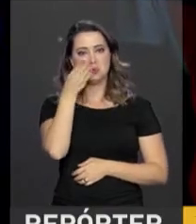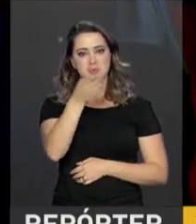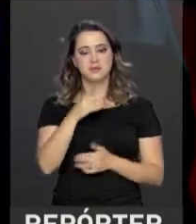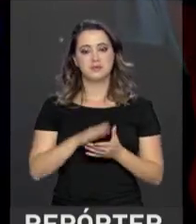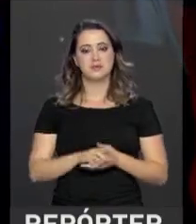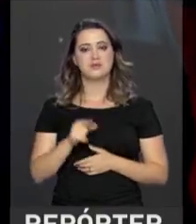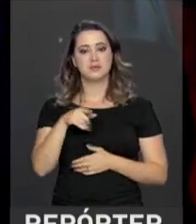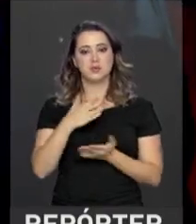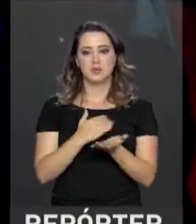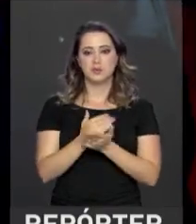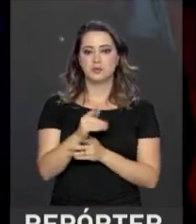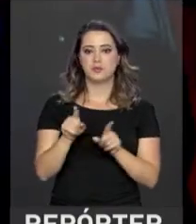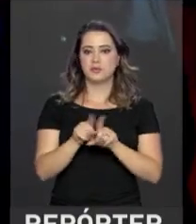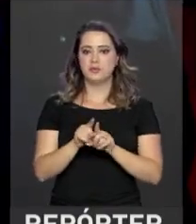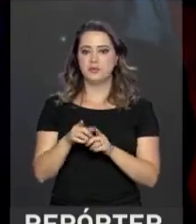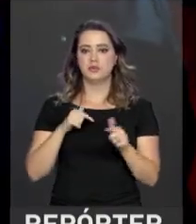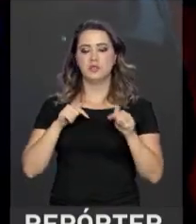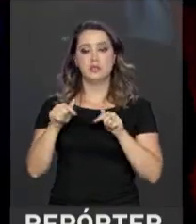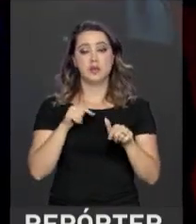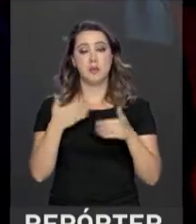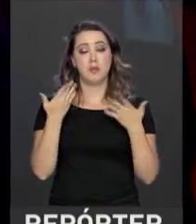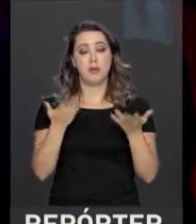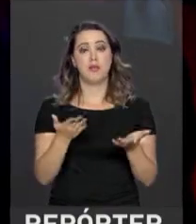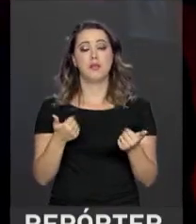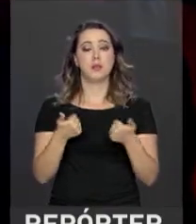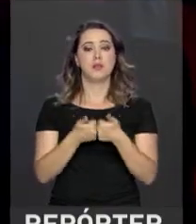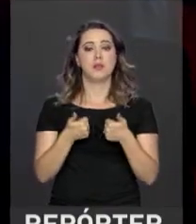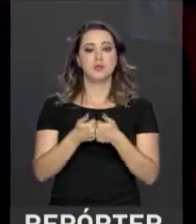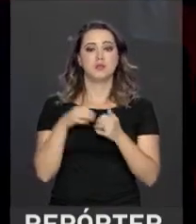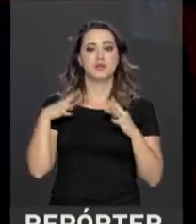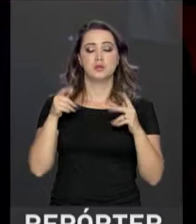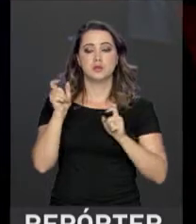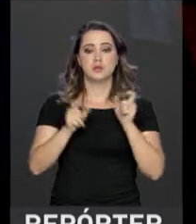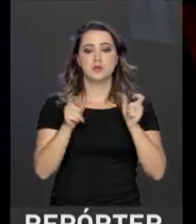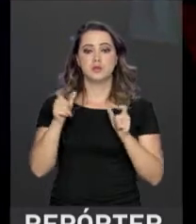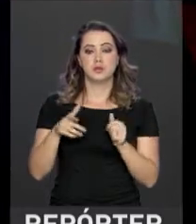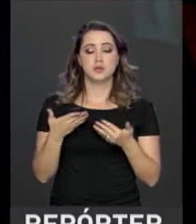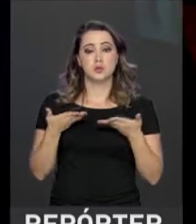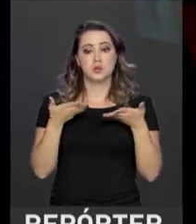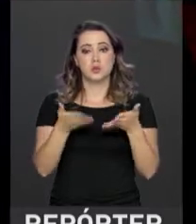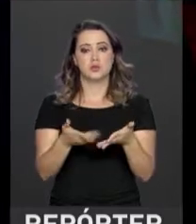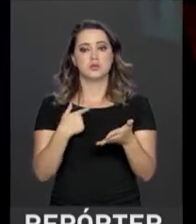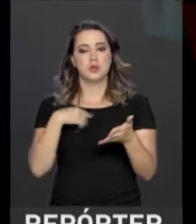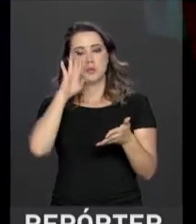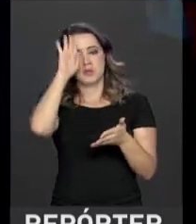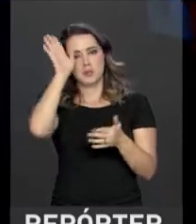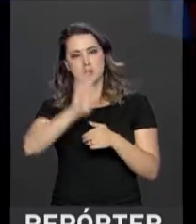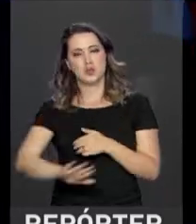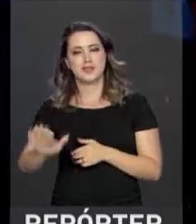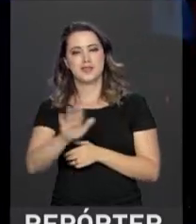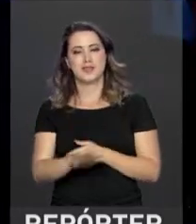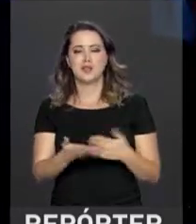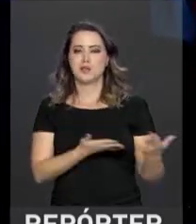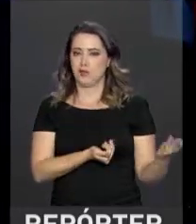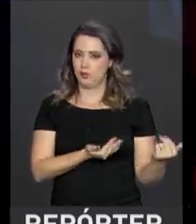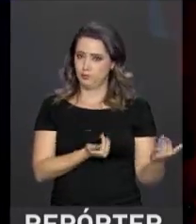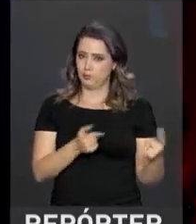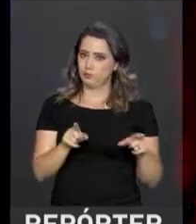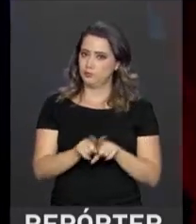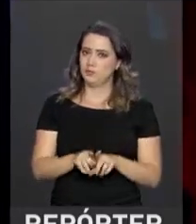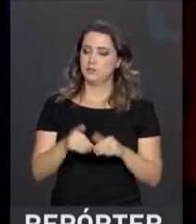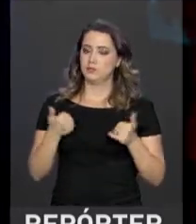de iniciativa assim na praça e todo mundo tem acesso principalmente as crianças chove